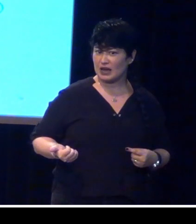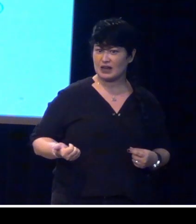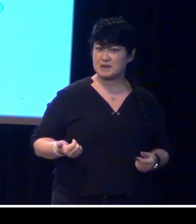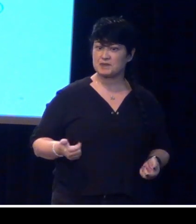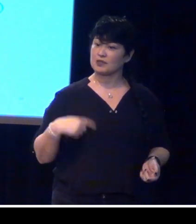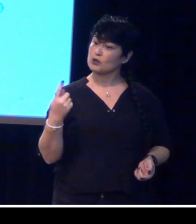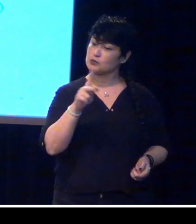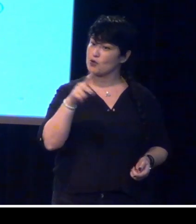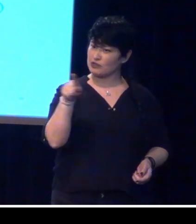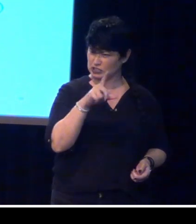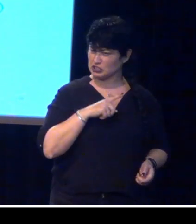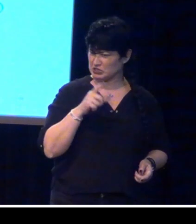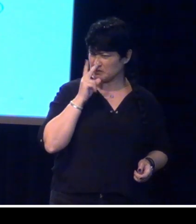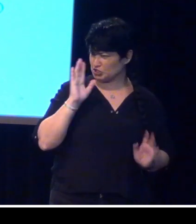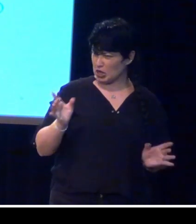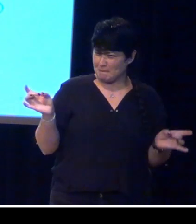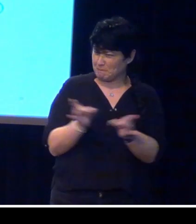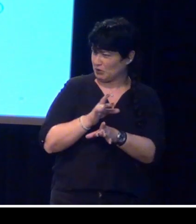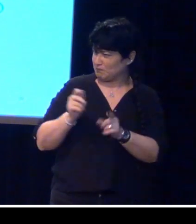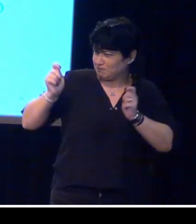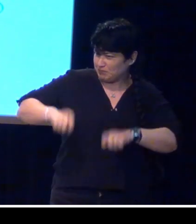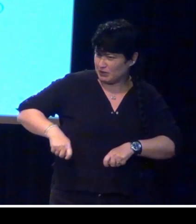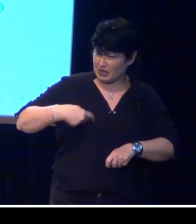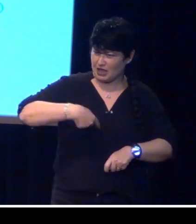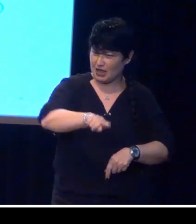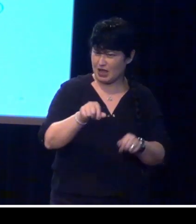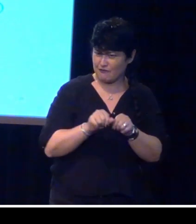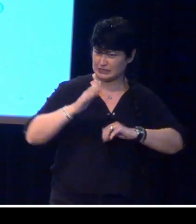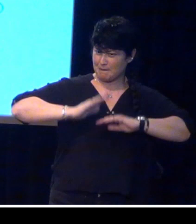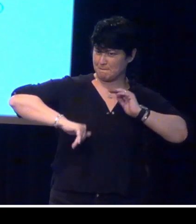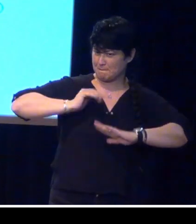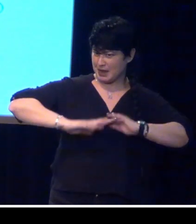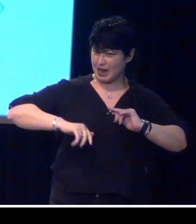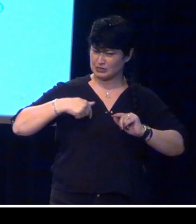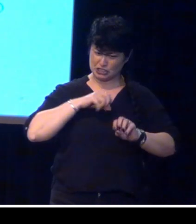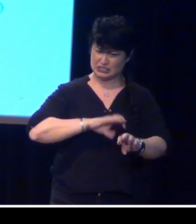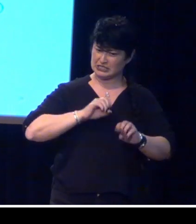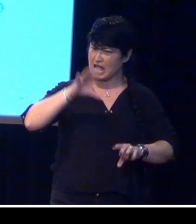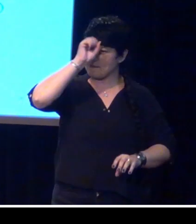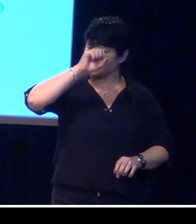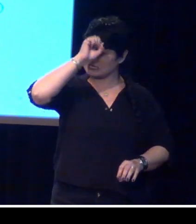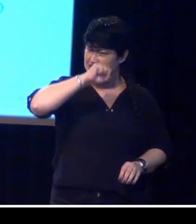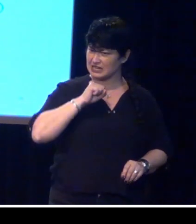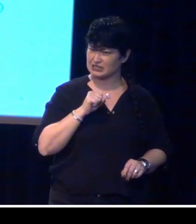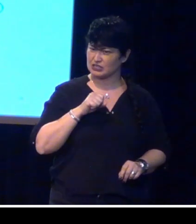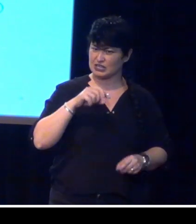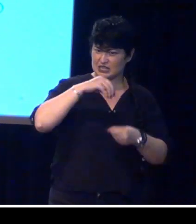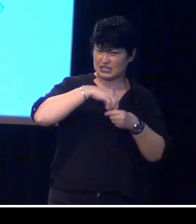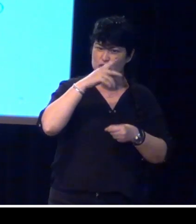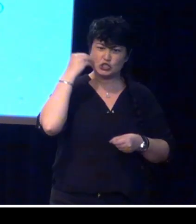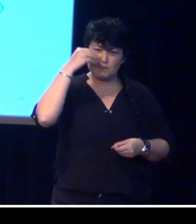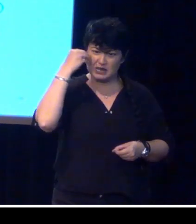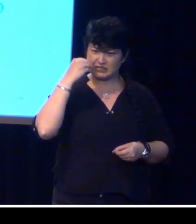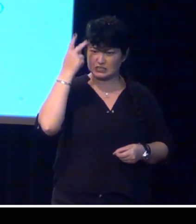os professores estão sendo capacitados para trazerem para as suas práticas de ensino e aprendizagem suas